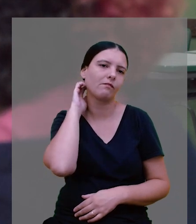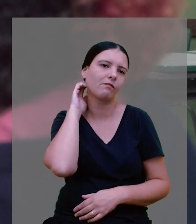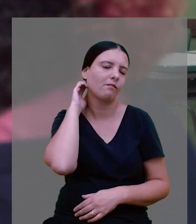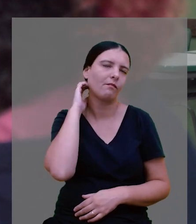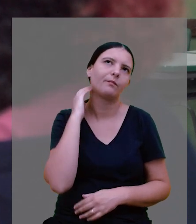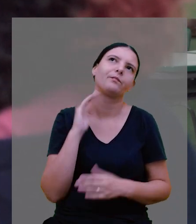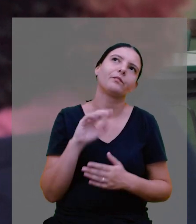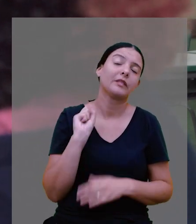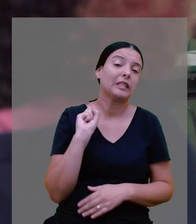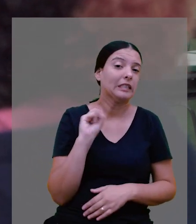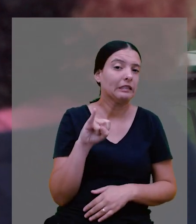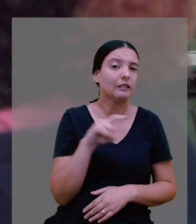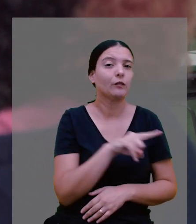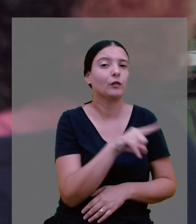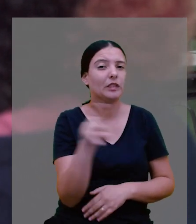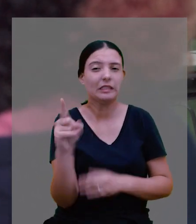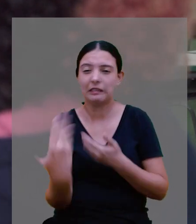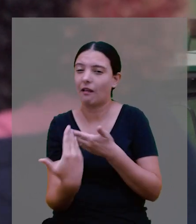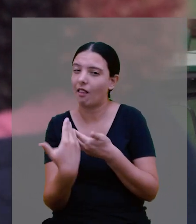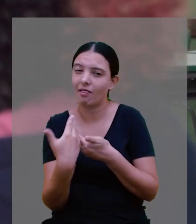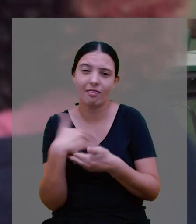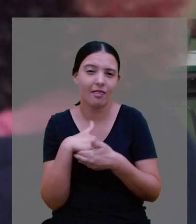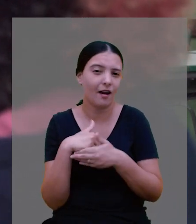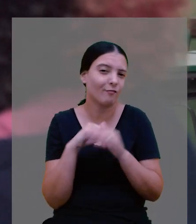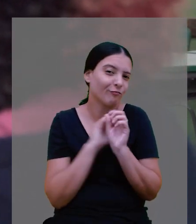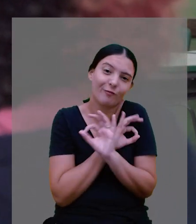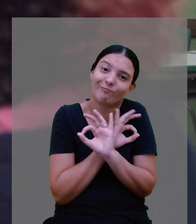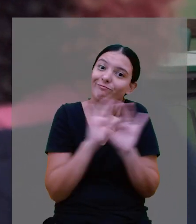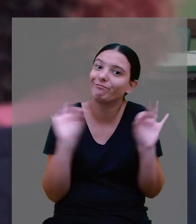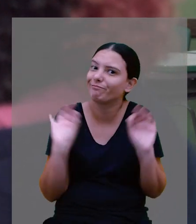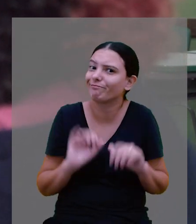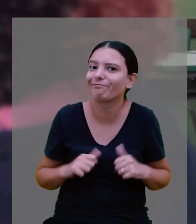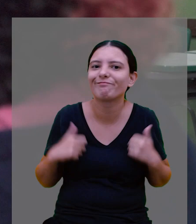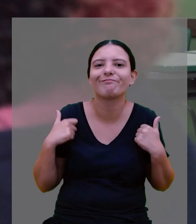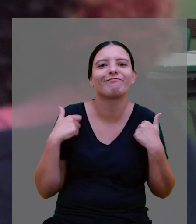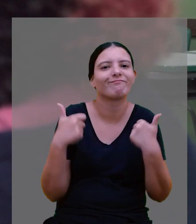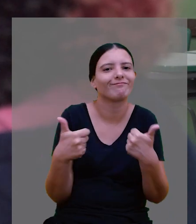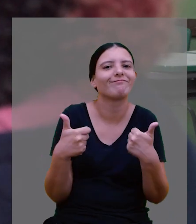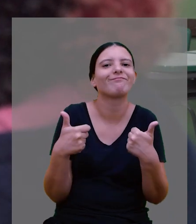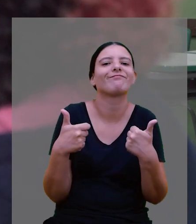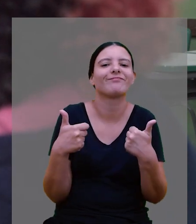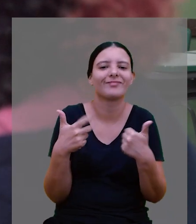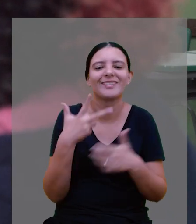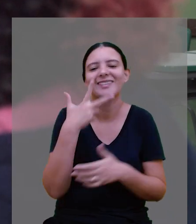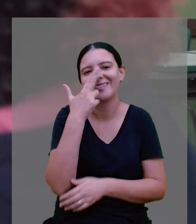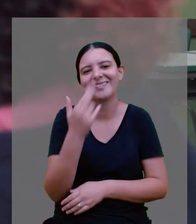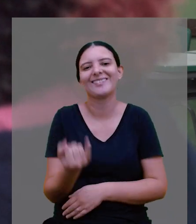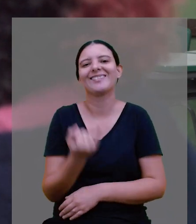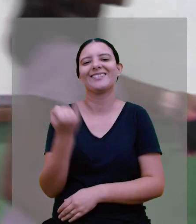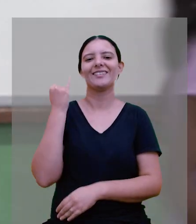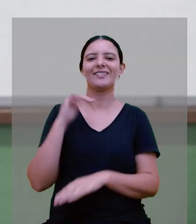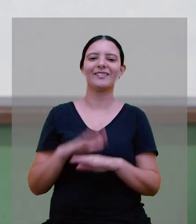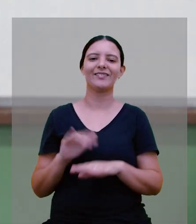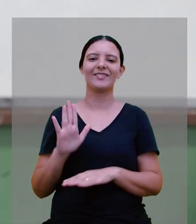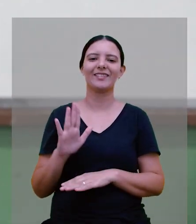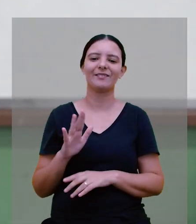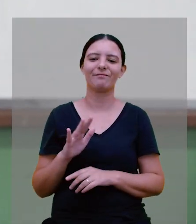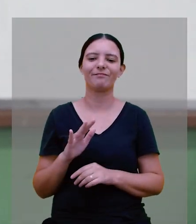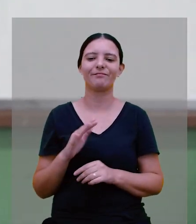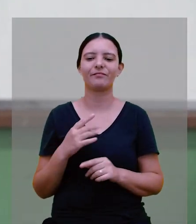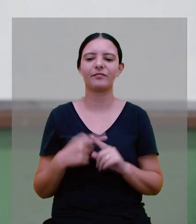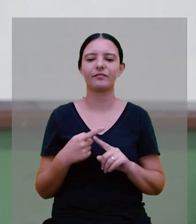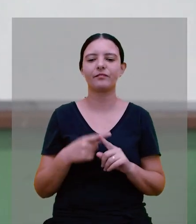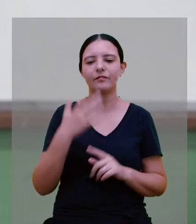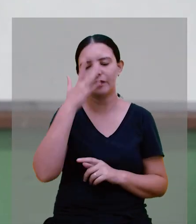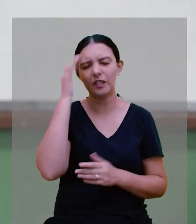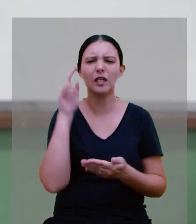Se em algum de vocês isso entrar, estou super satisfeita. Que acho que isso que é o mais importante. Alguém